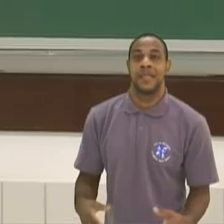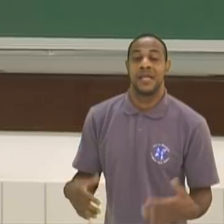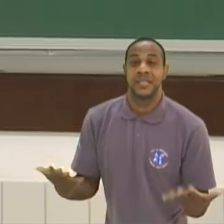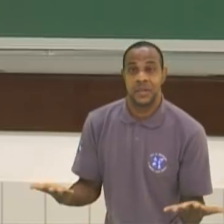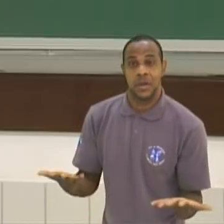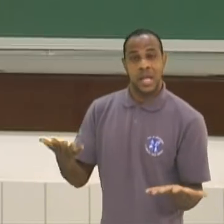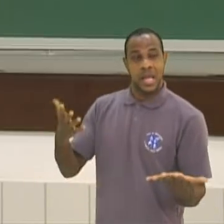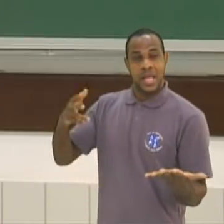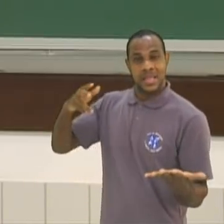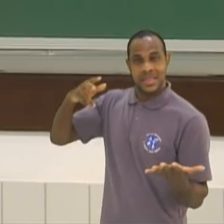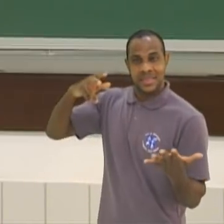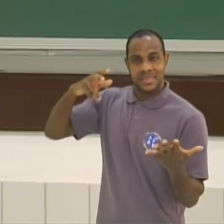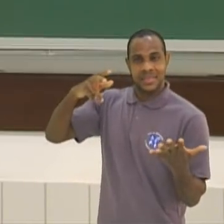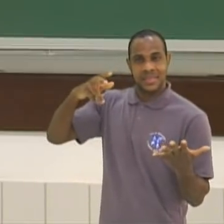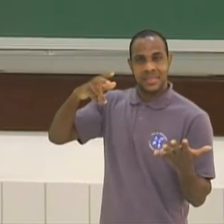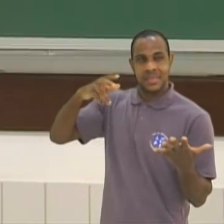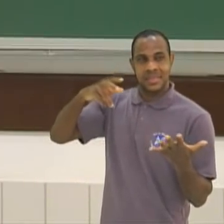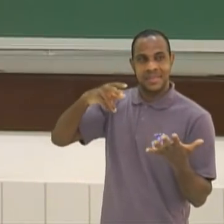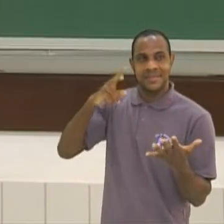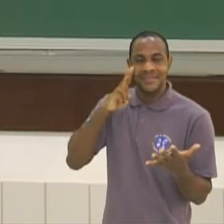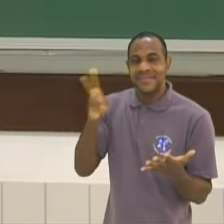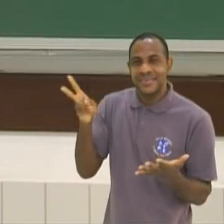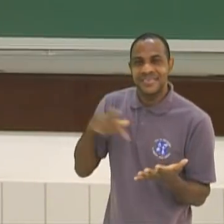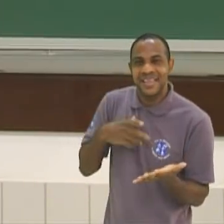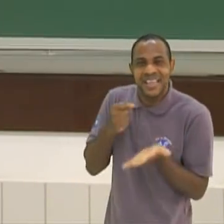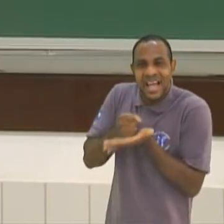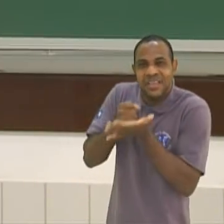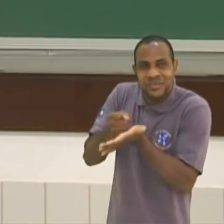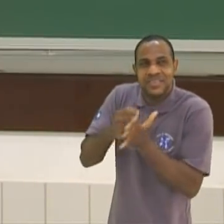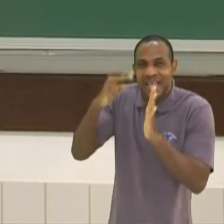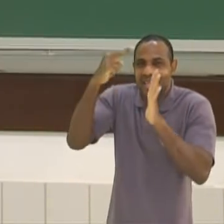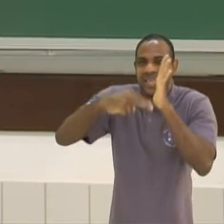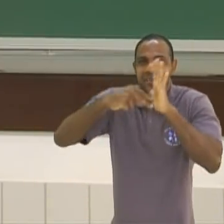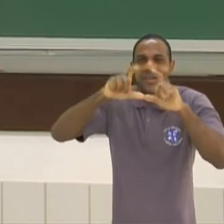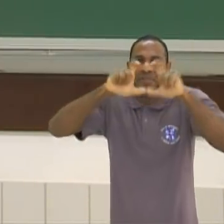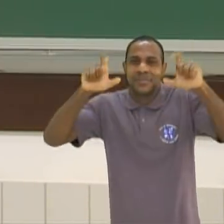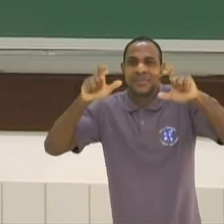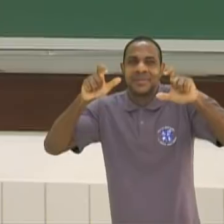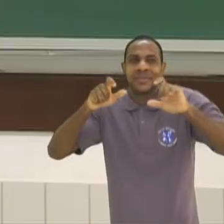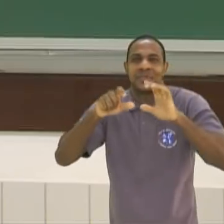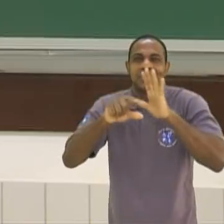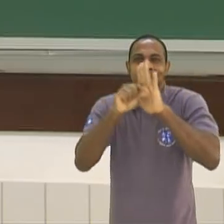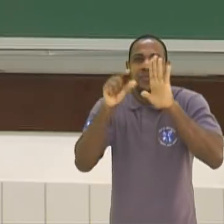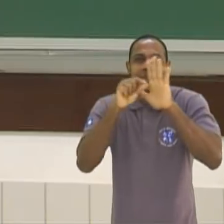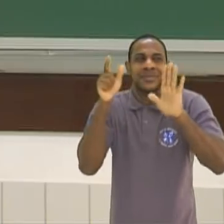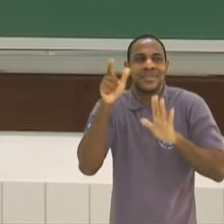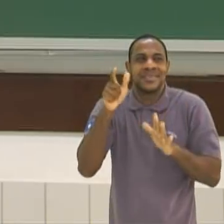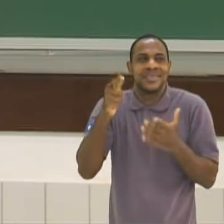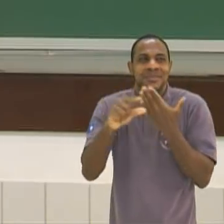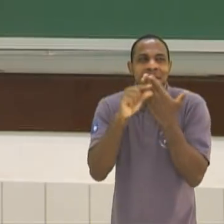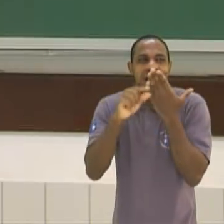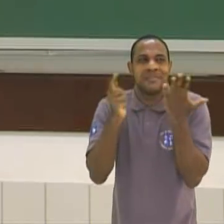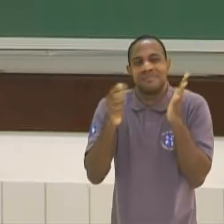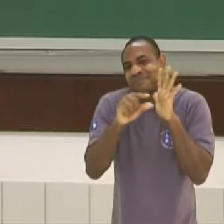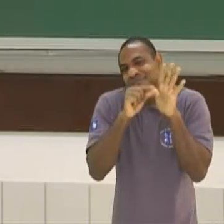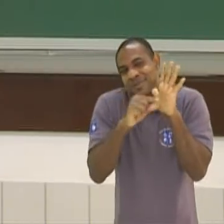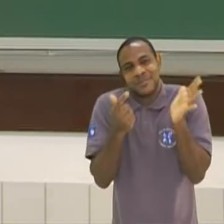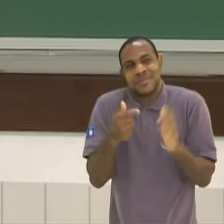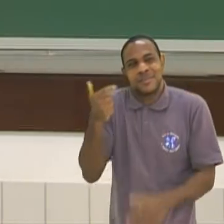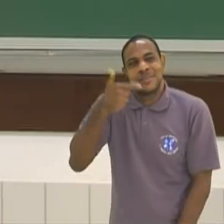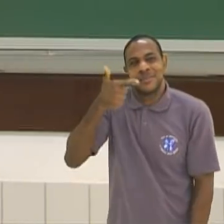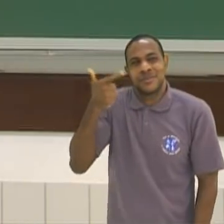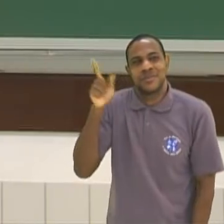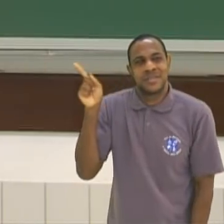na leitura do artigo 2º já te ajuda a ter uma boa ideia sobre isso. E aí é uma questão bem para você refletir, uma resposta aí que fica muito